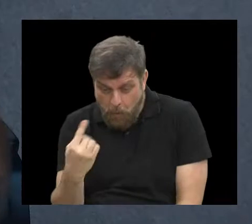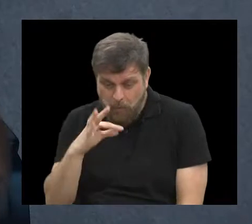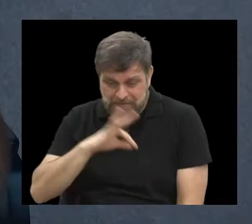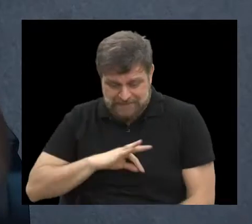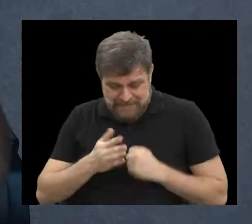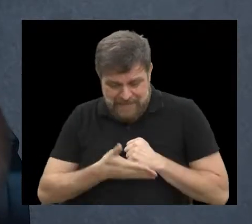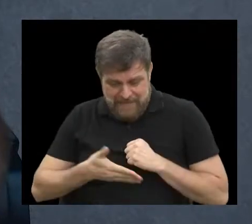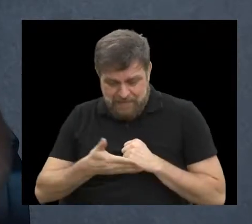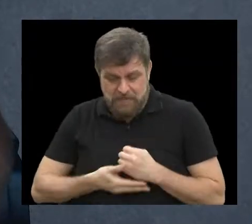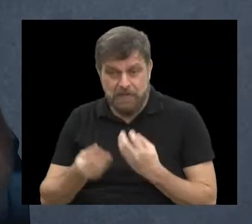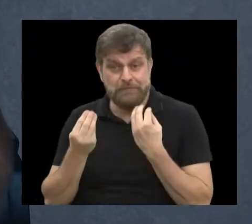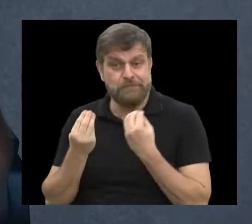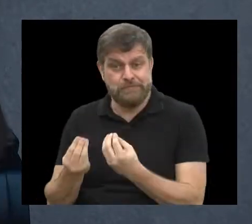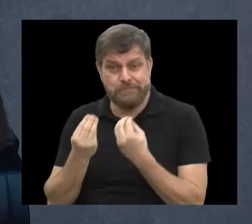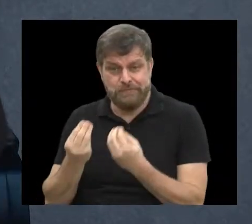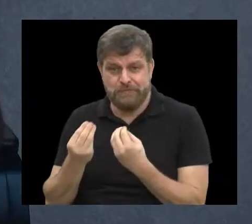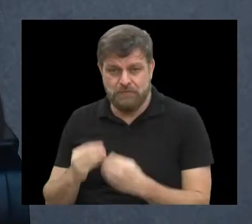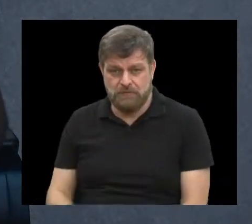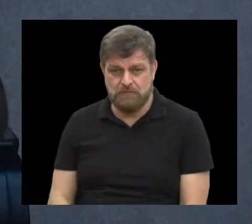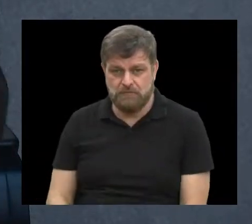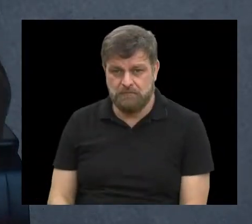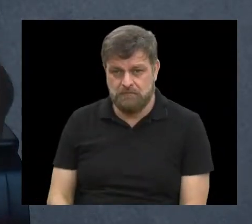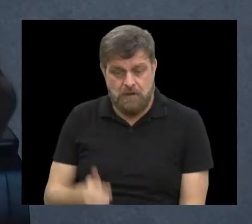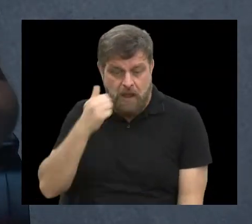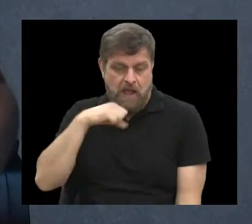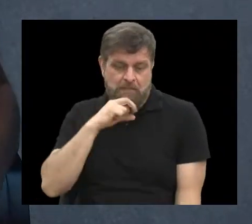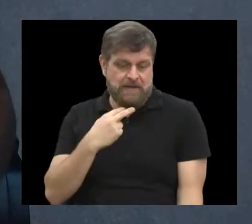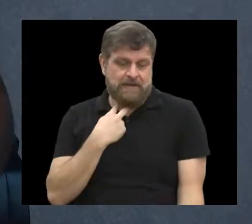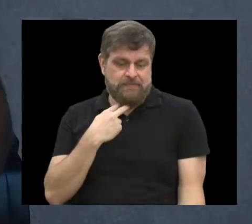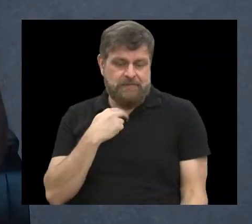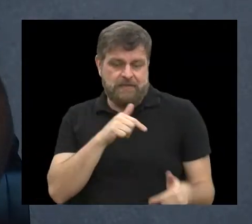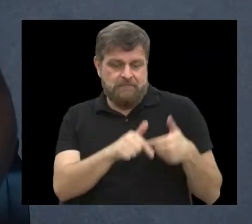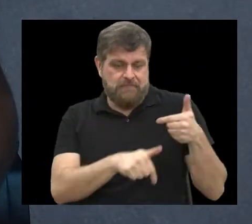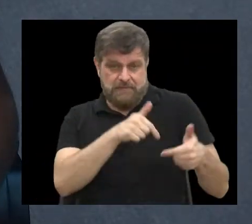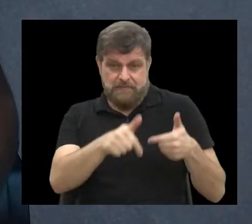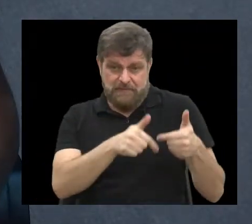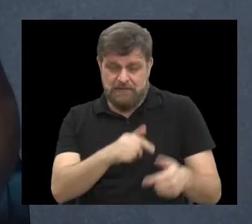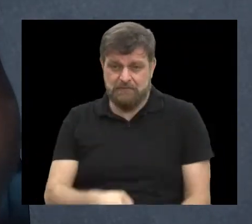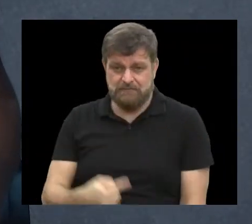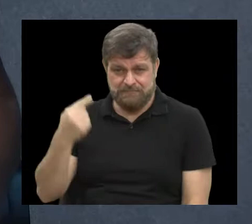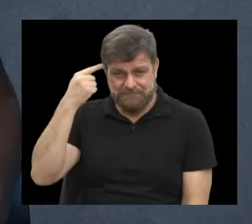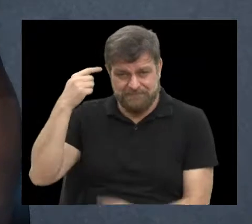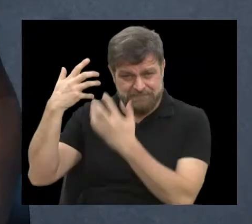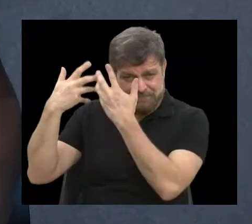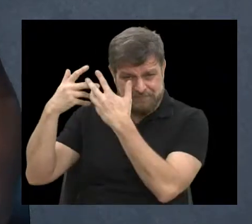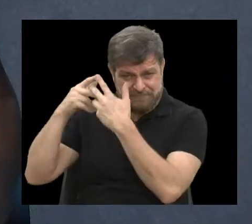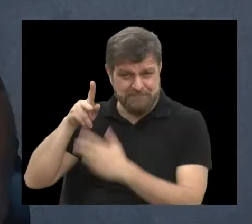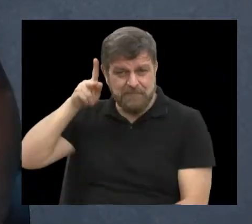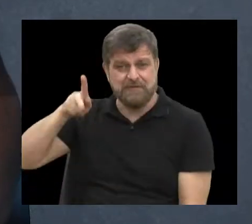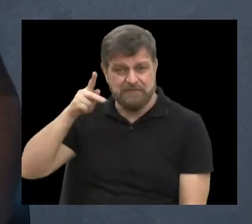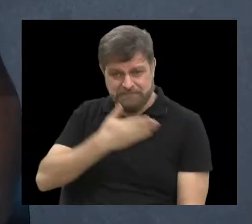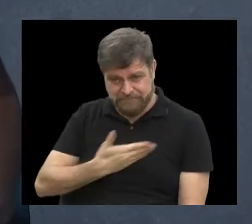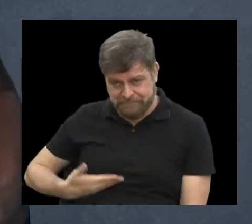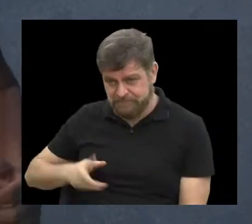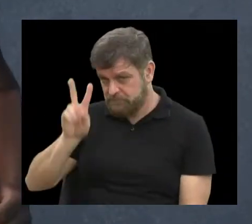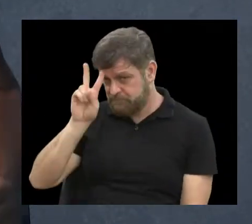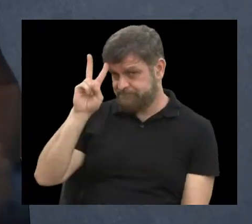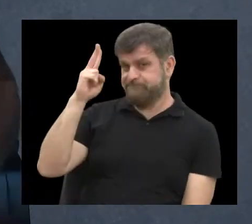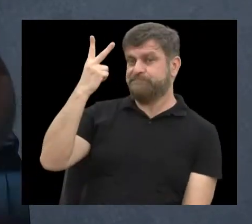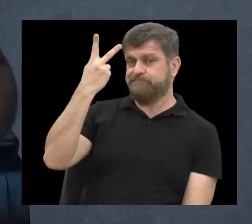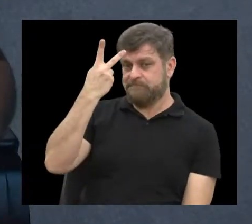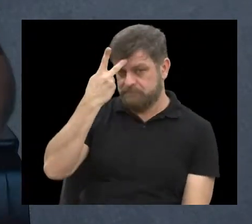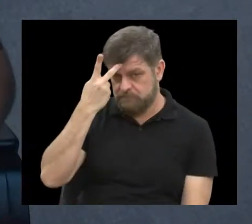mínimo, é de se pensar, né? É uma política pública que é necessária a gente